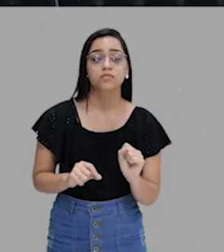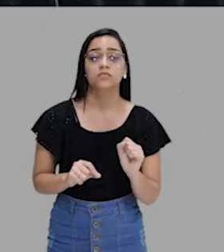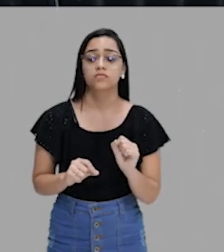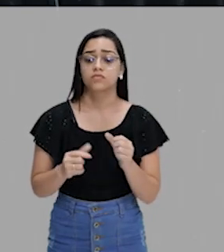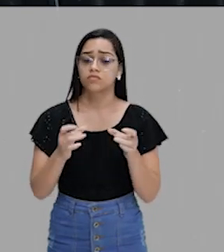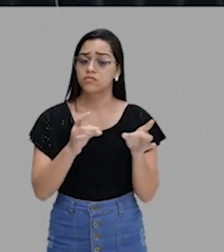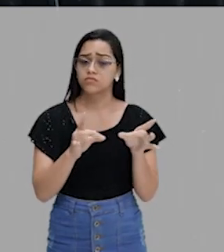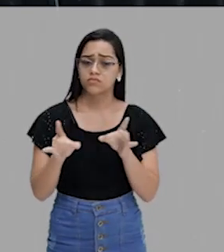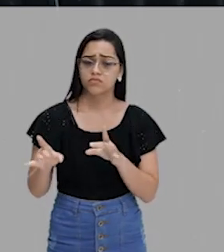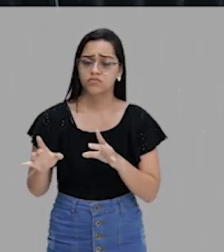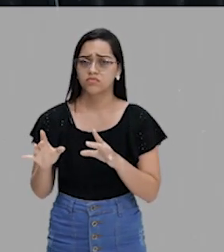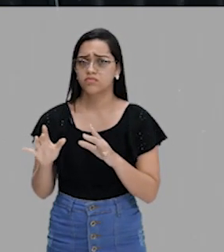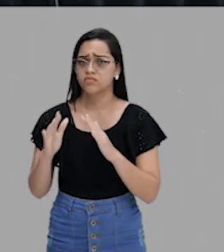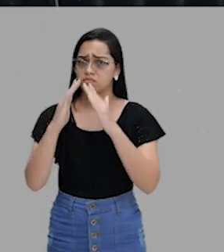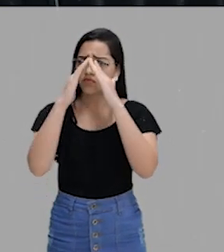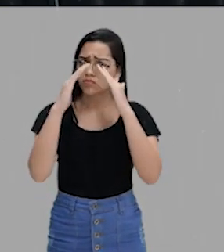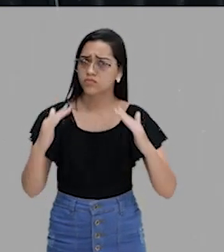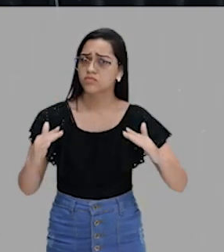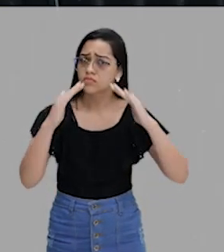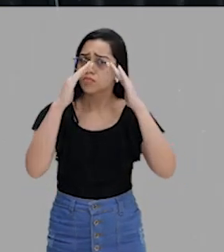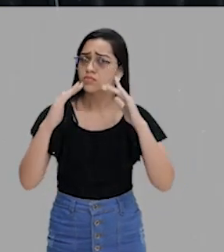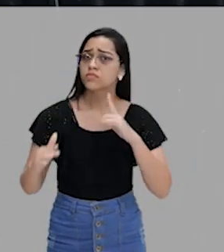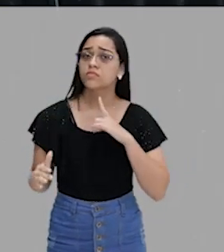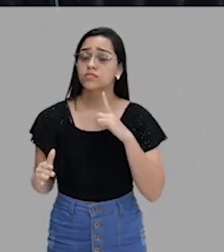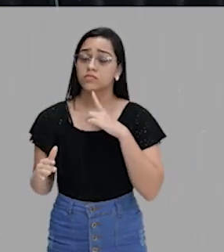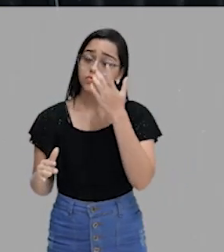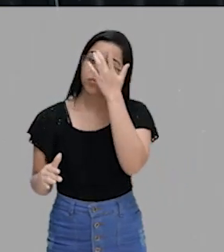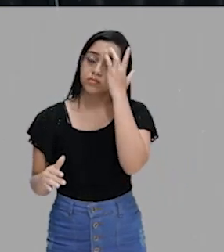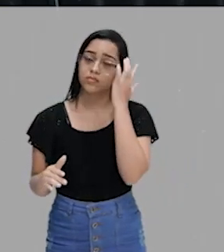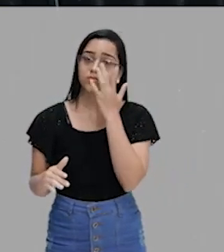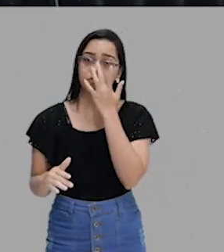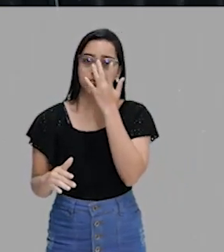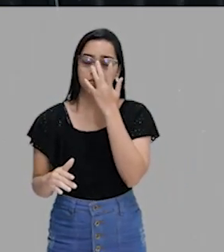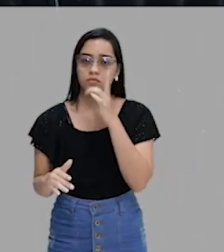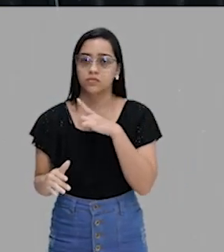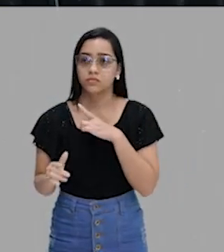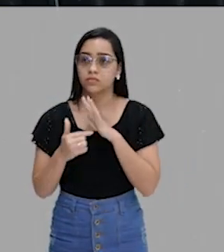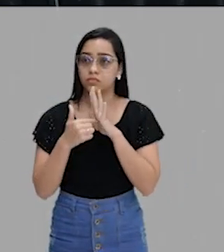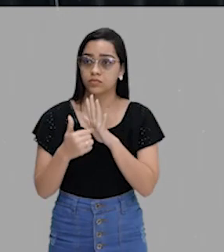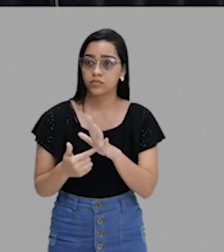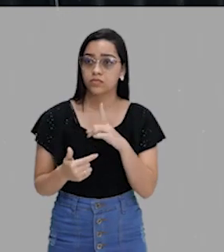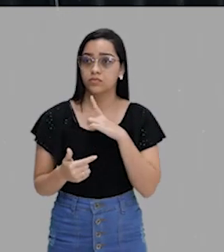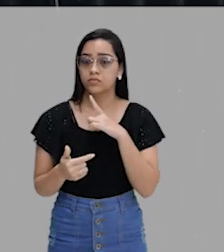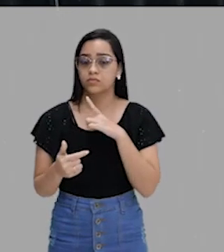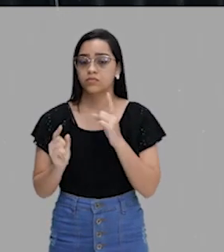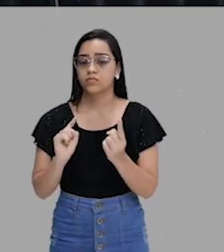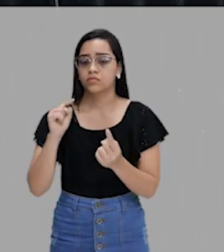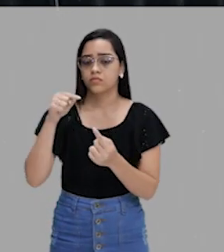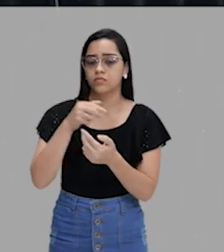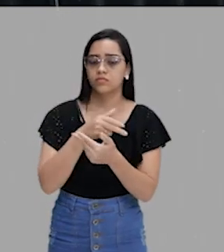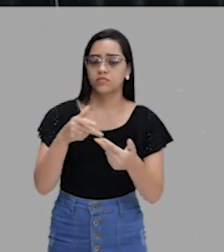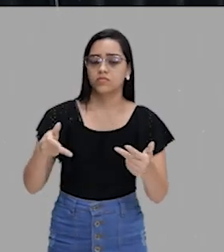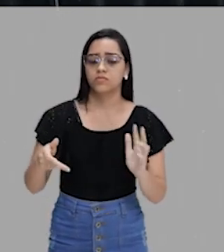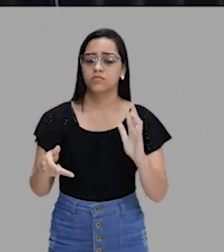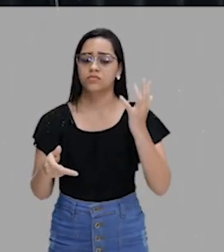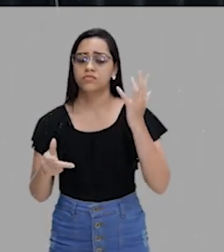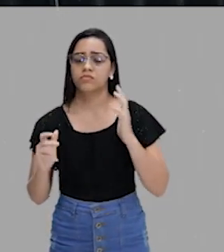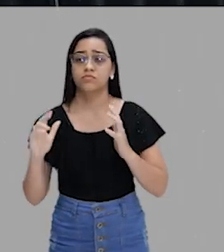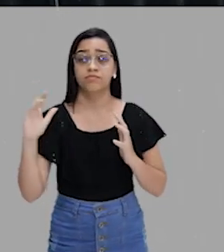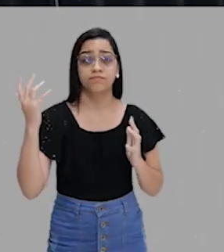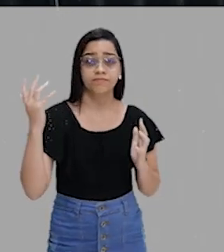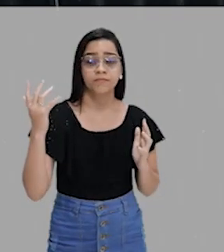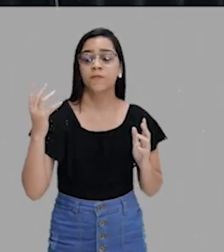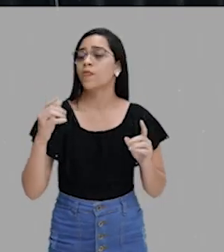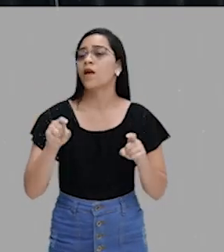precisa ser considerado por alguém. Então, é uma exposição de motivos, é uma exposição de uma situação,